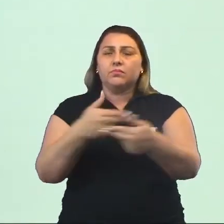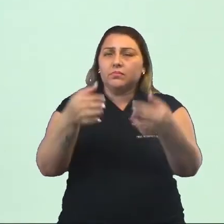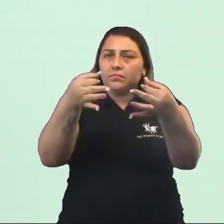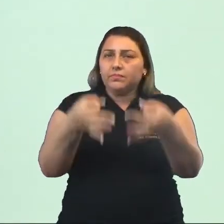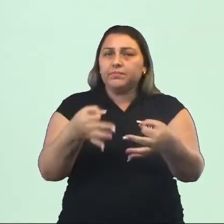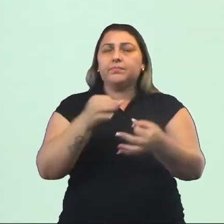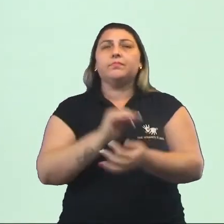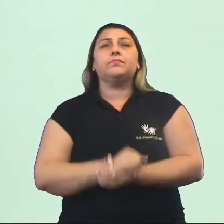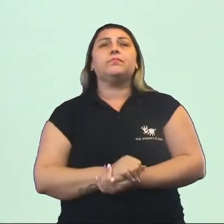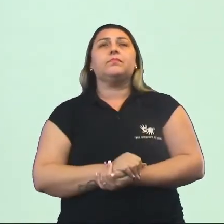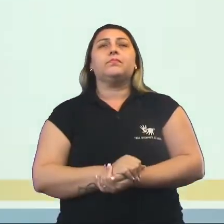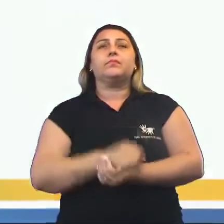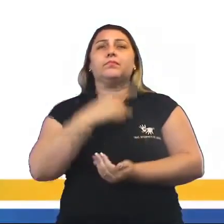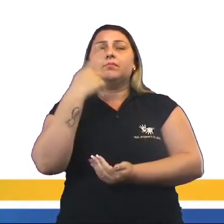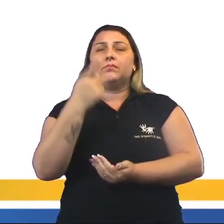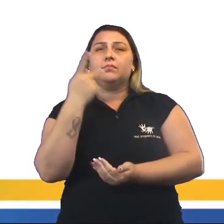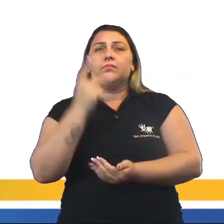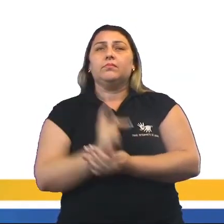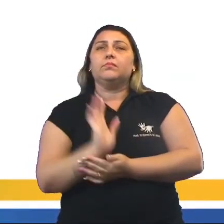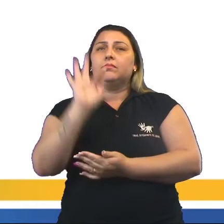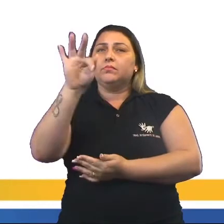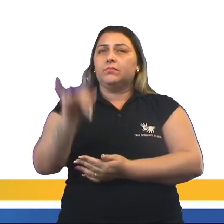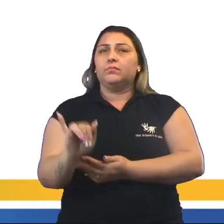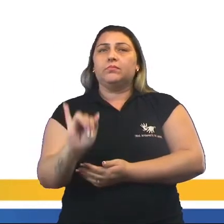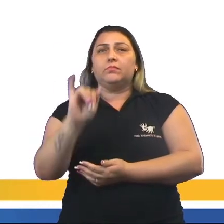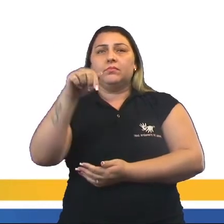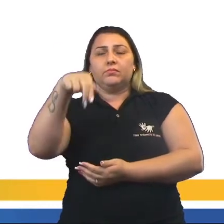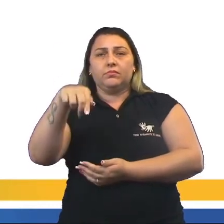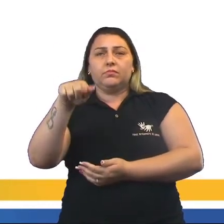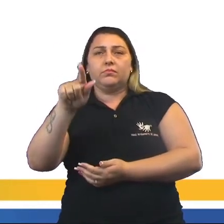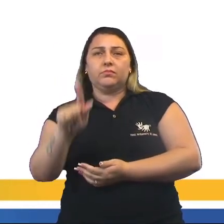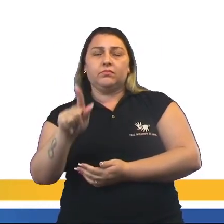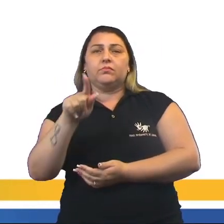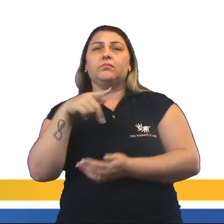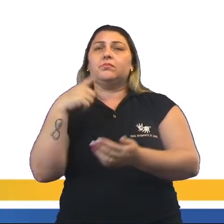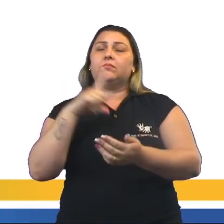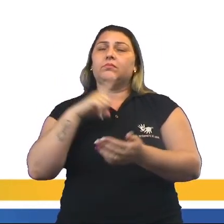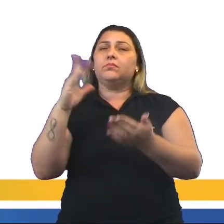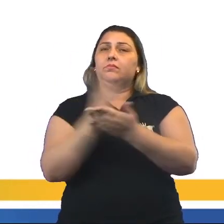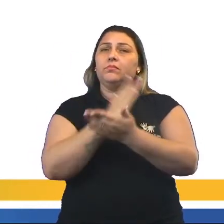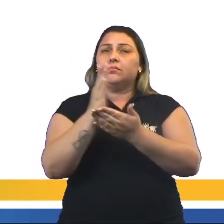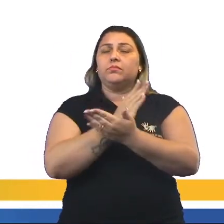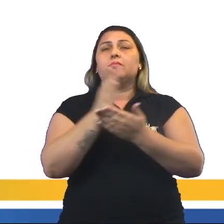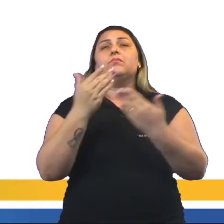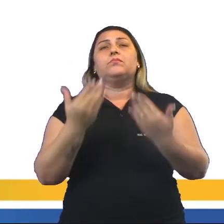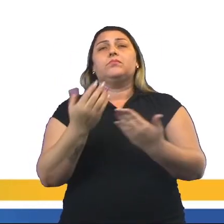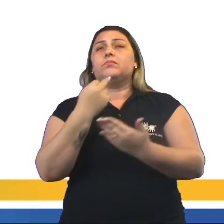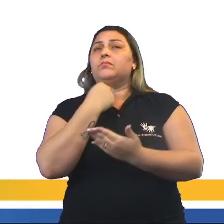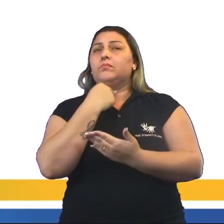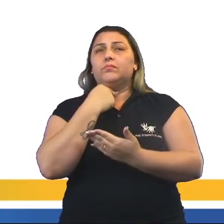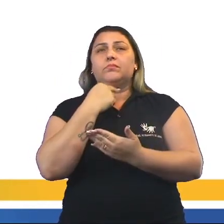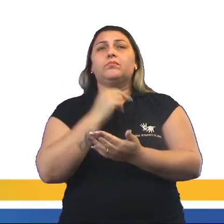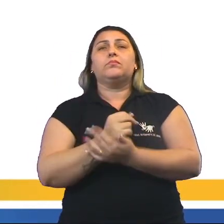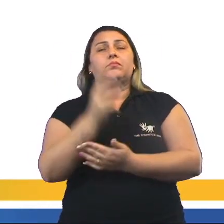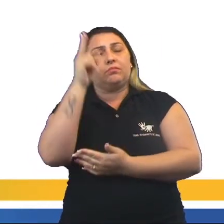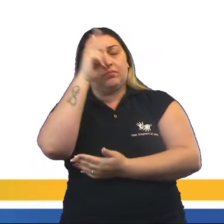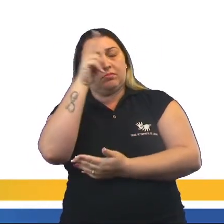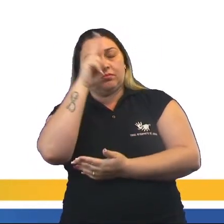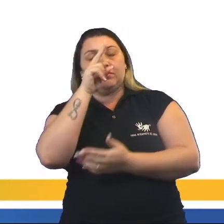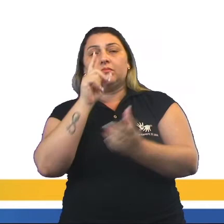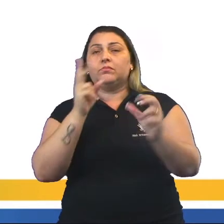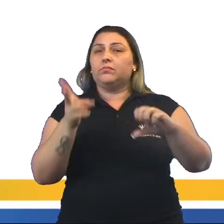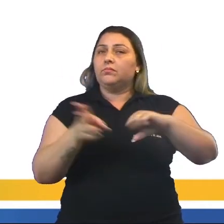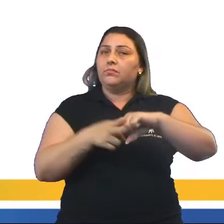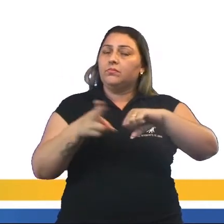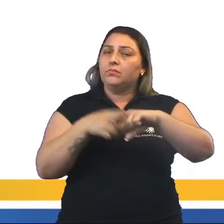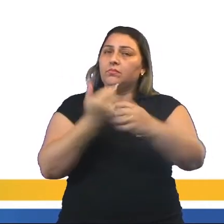certinho? Ainda falando sobre aquele finalzinho em ing, pessoal, nós temos algumas exceções. Então, lembra que para deixar o verbo na